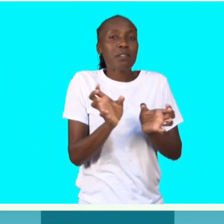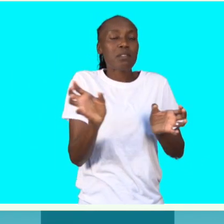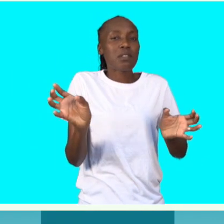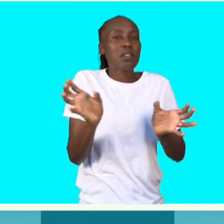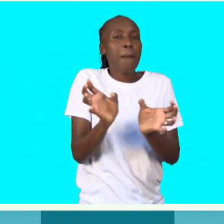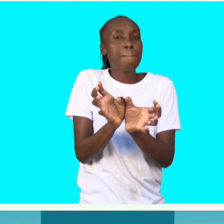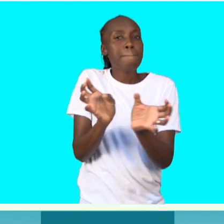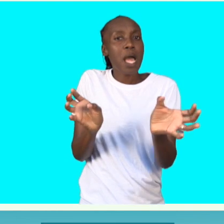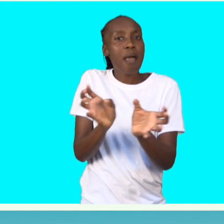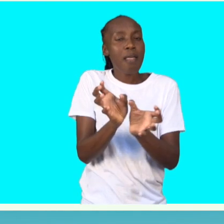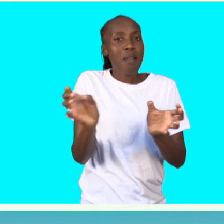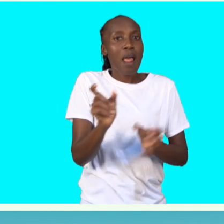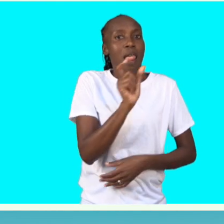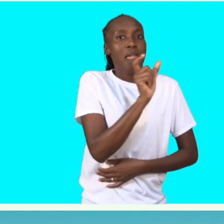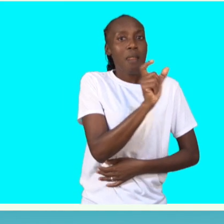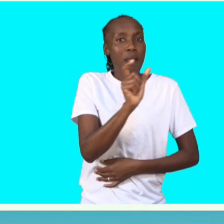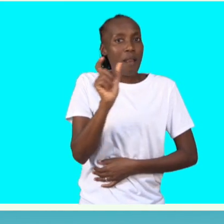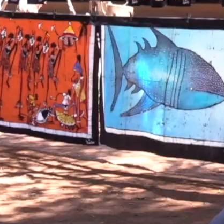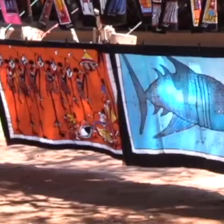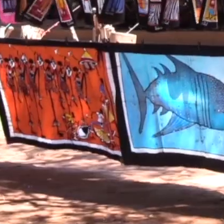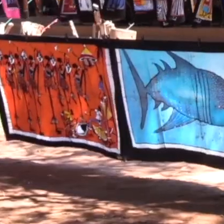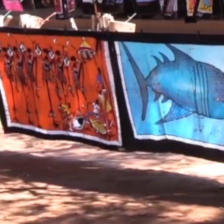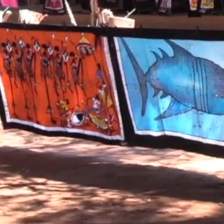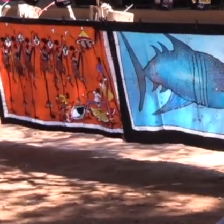separações de cada letra.